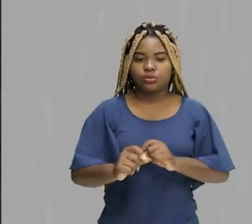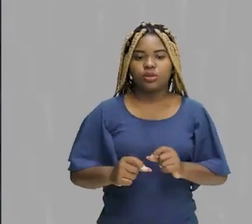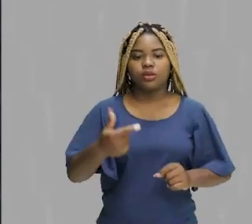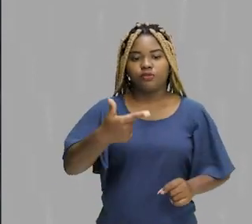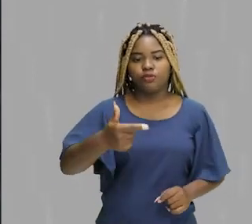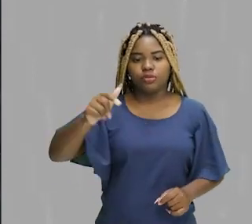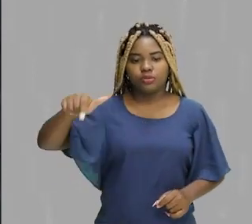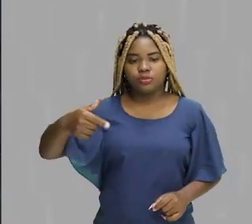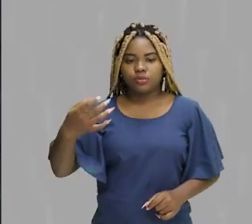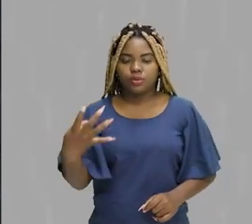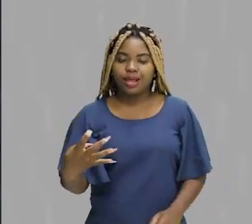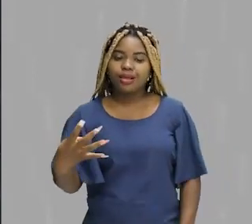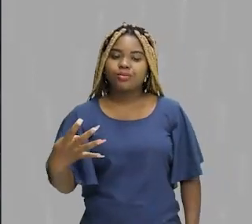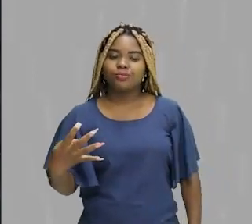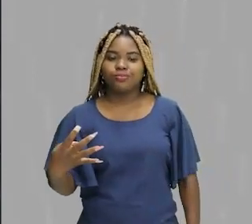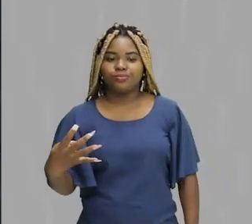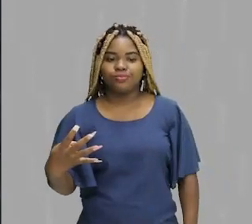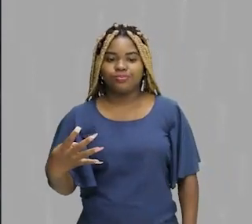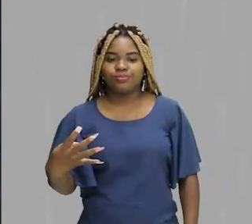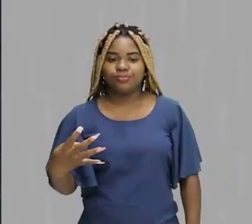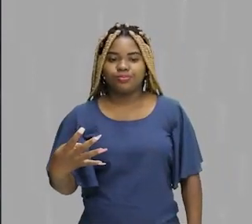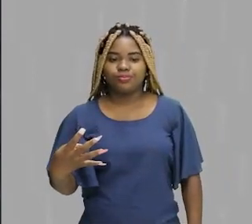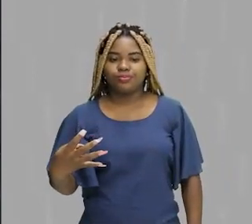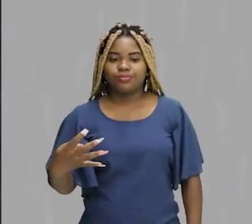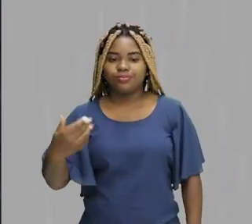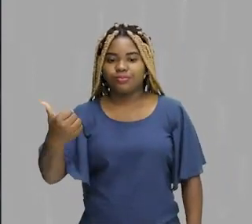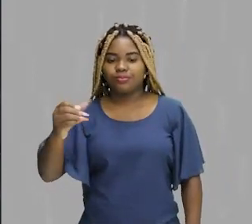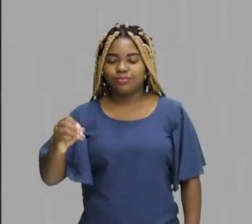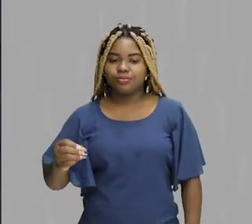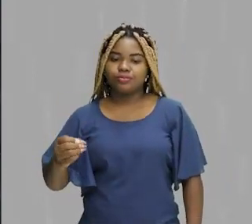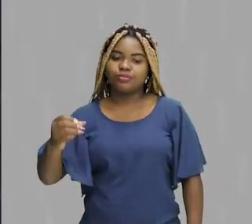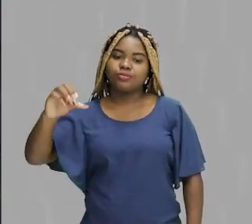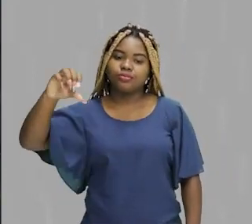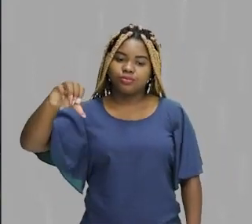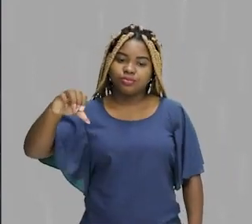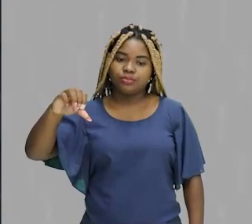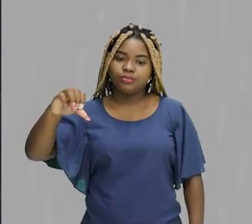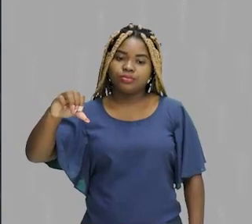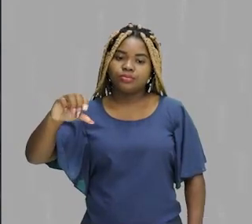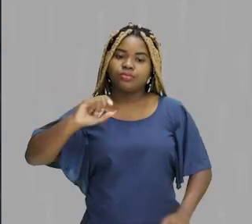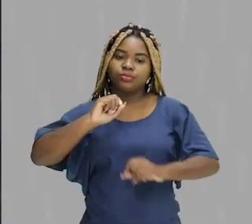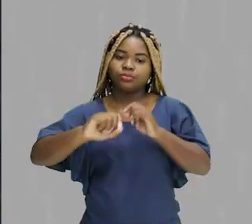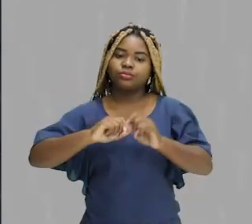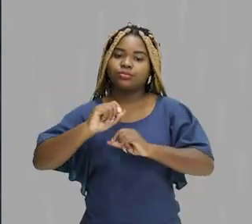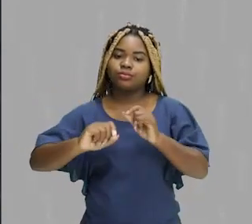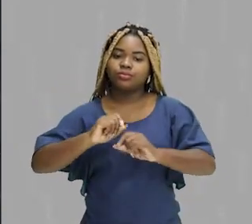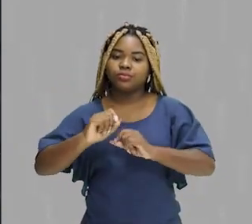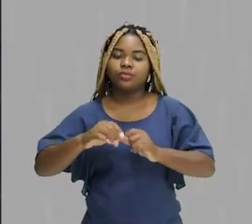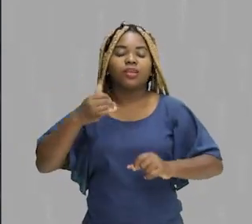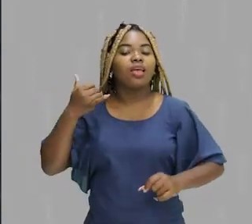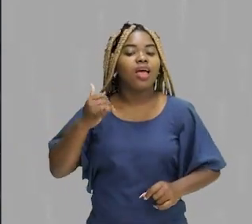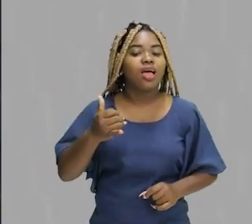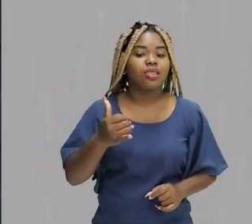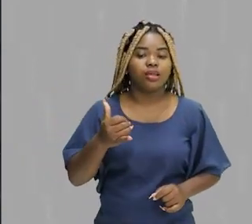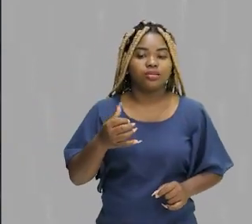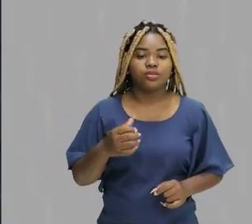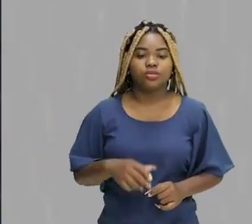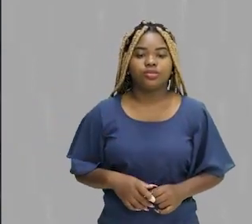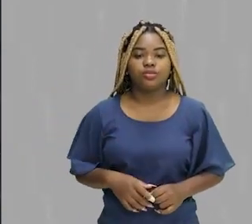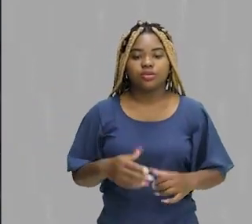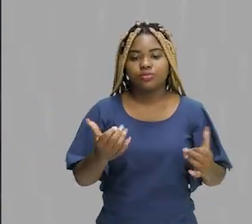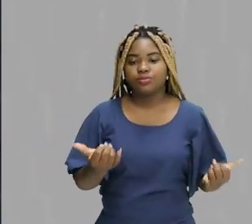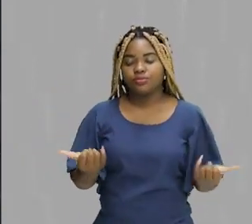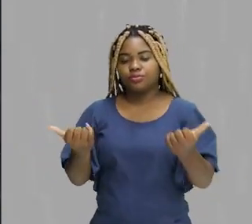por hora de energia elétrica. Considere que a energia térmica liberada na combustão de metano é completamente convertida